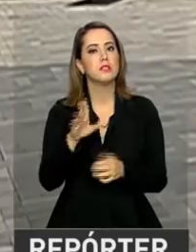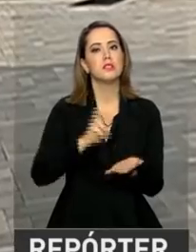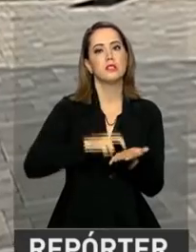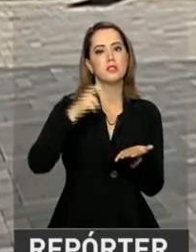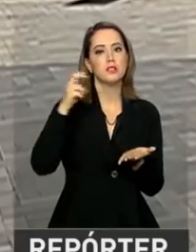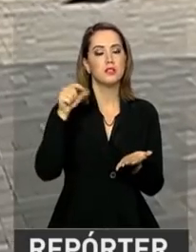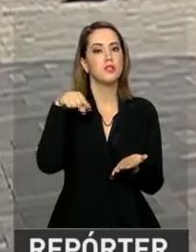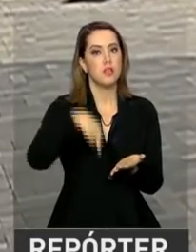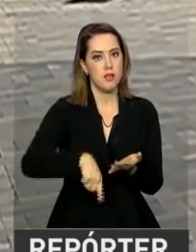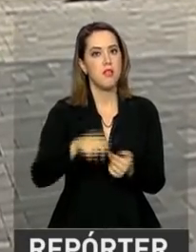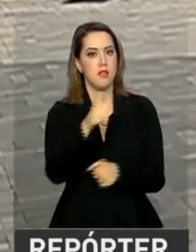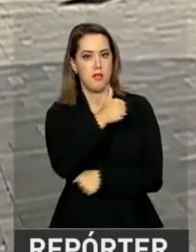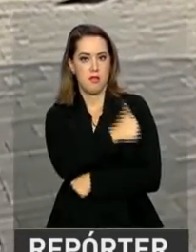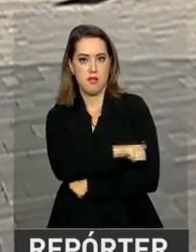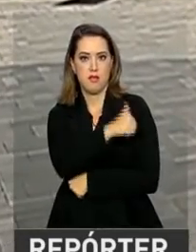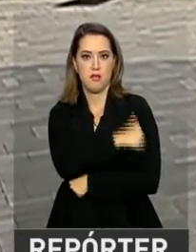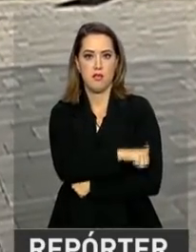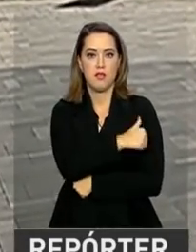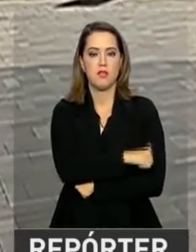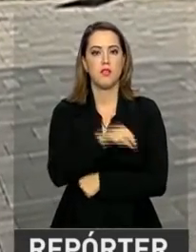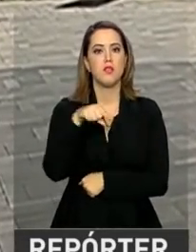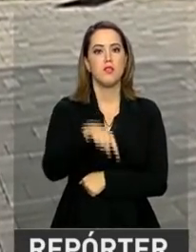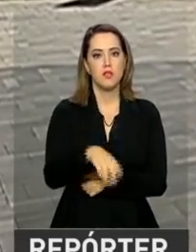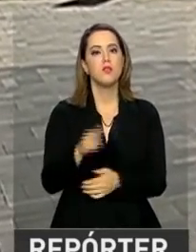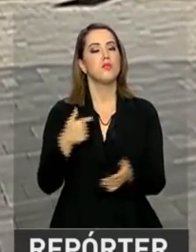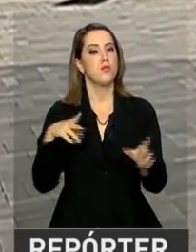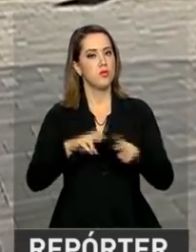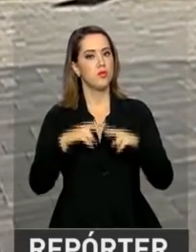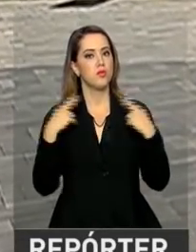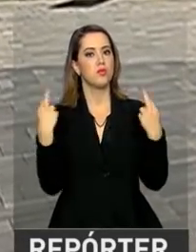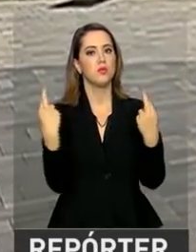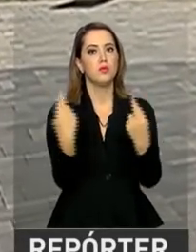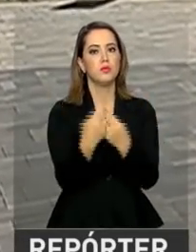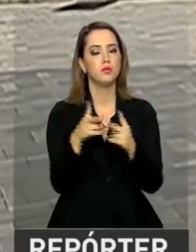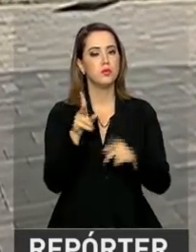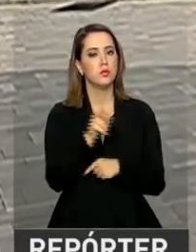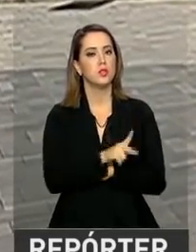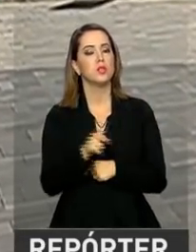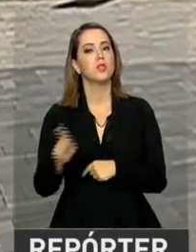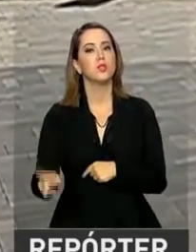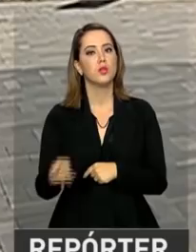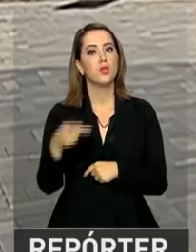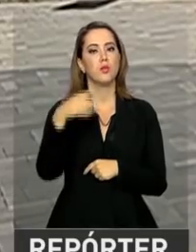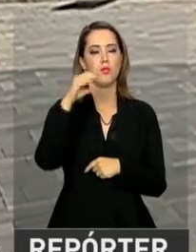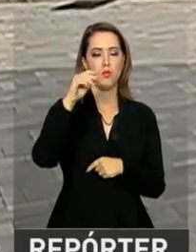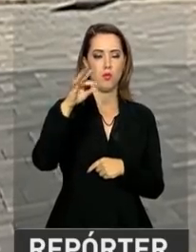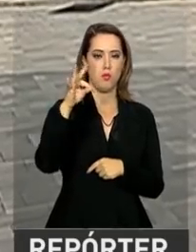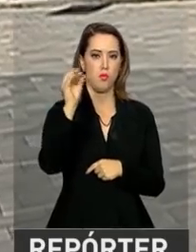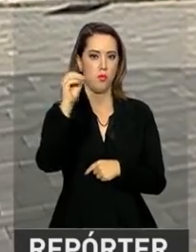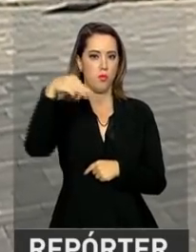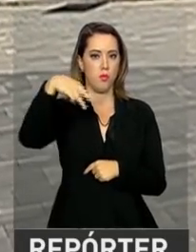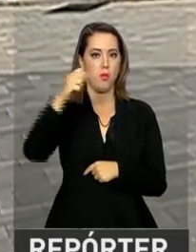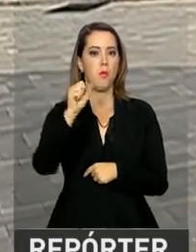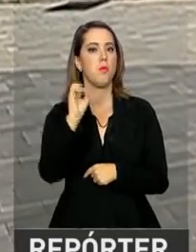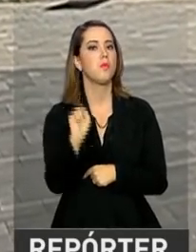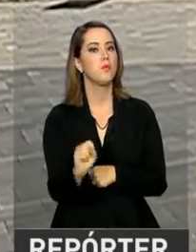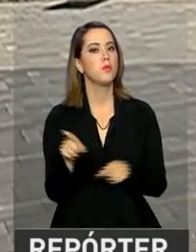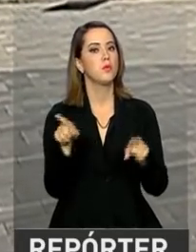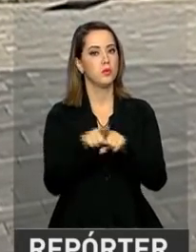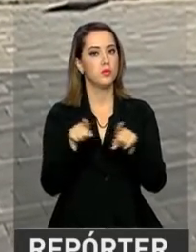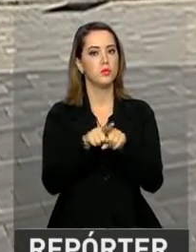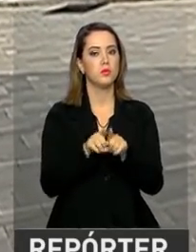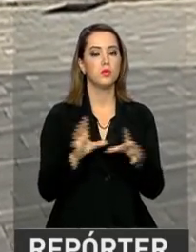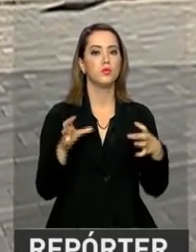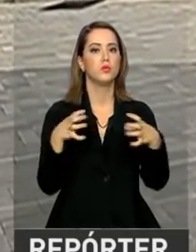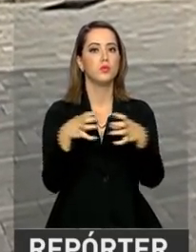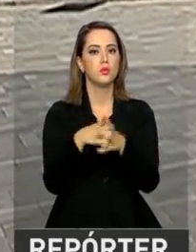aqui mesmo na Arena do Futuro, que a gente tá vendo aqui atrás, e se reuniu com o presidente do Comitê Olímpico Internacional, Thomas Bar, e o presidente do Comitê Olímpico